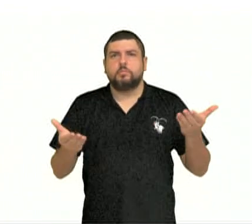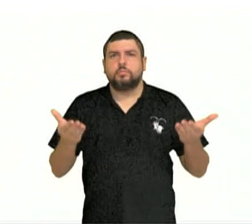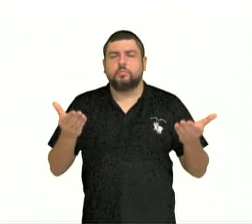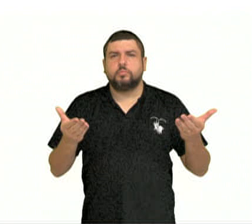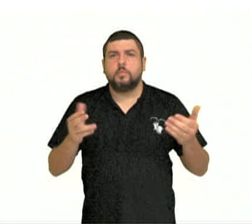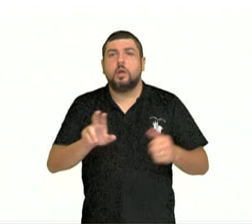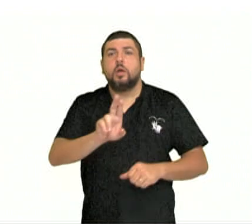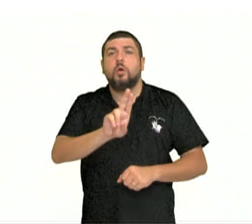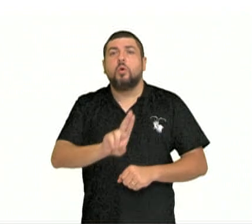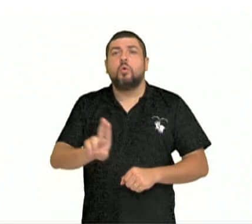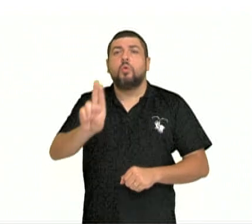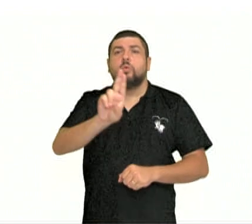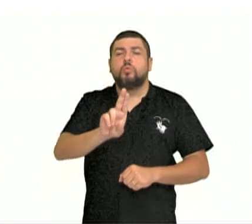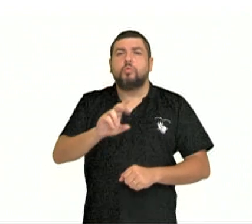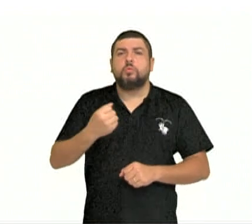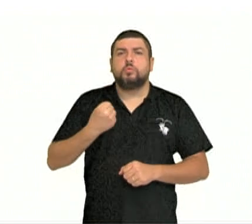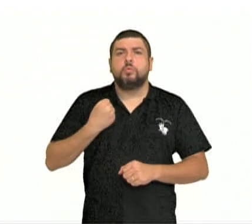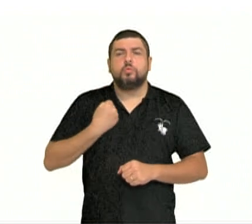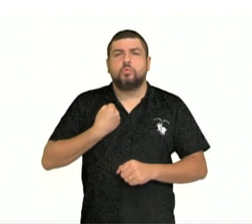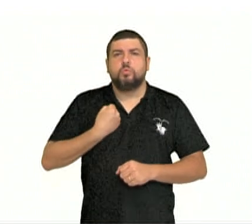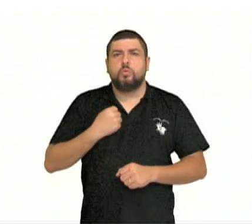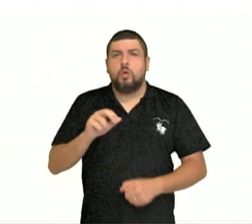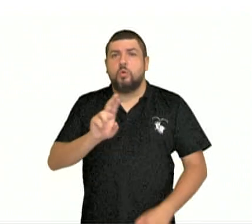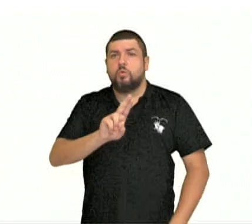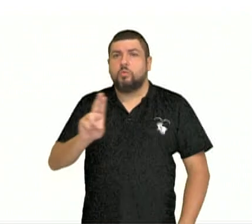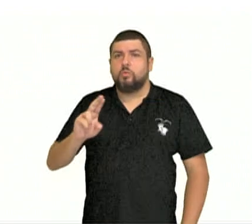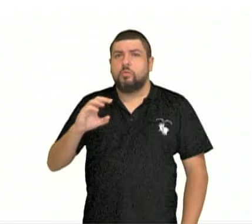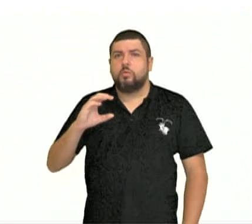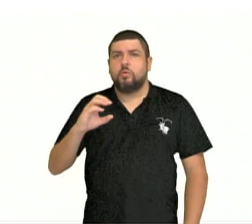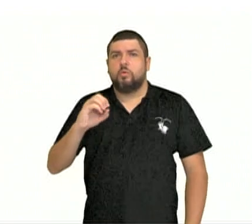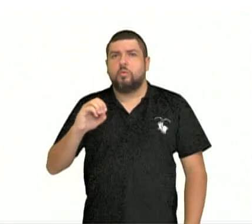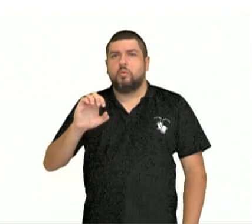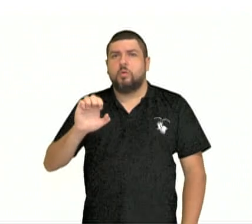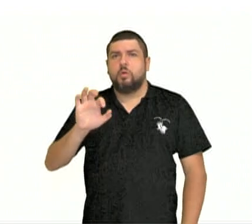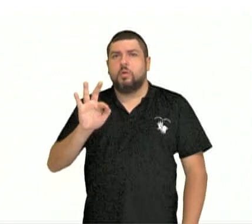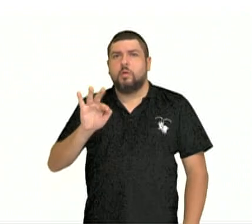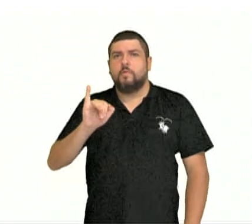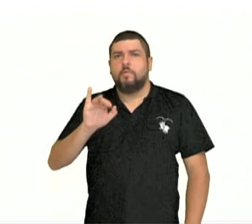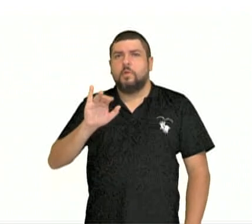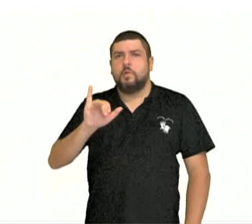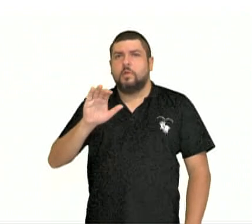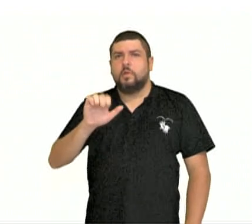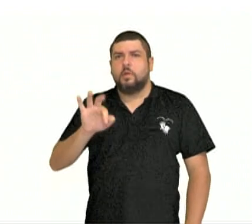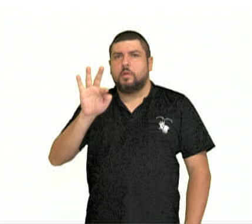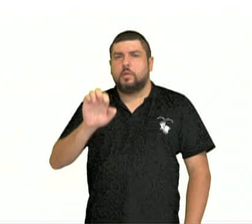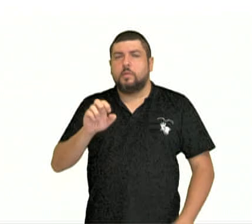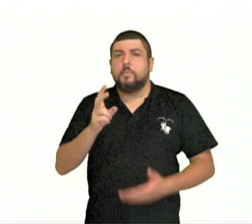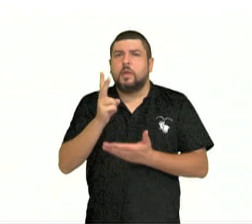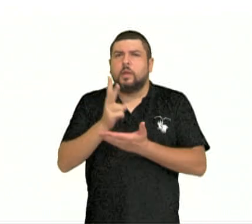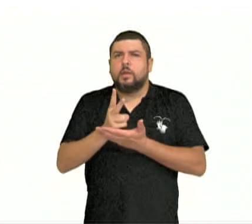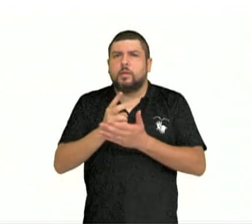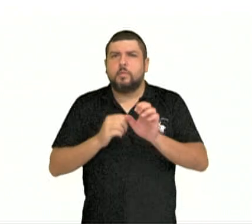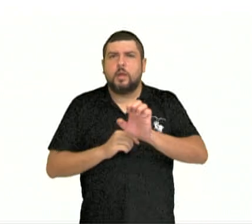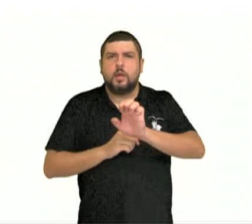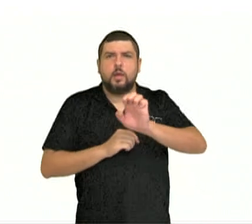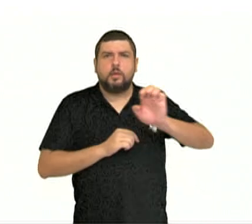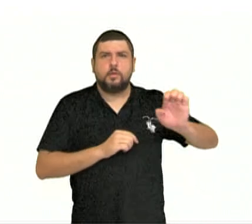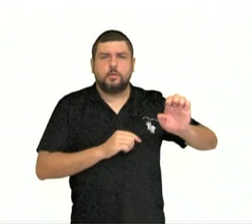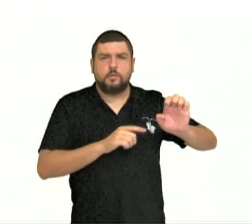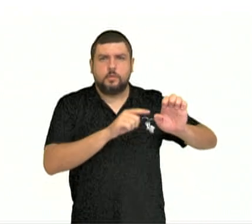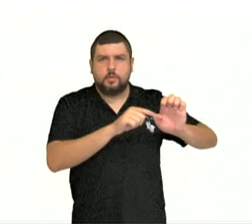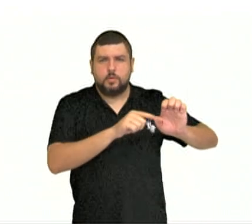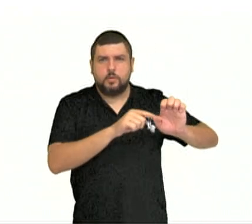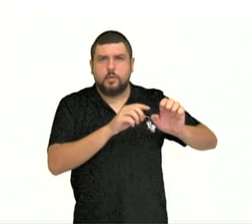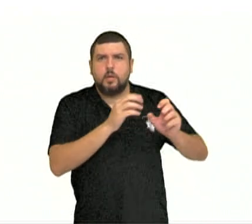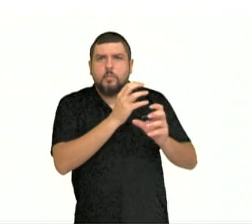inteiros chamados de coeficiente, posicionados sempre à esquerda da fórmula da substância, seja ela do produto